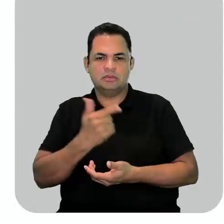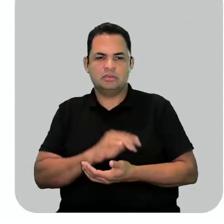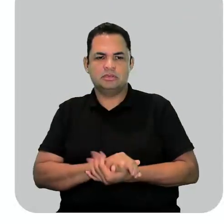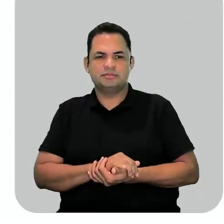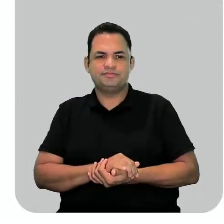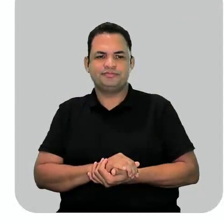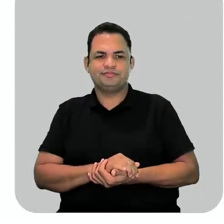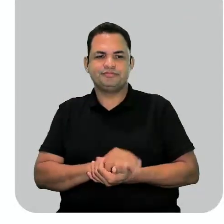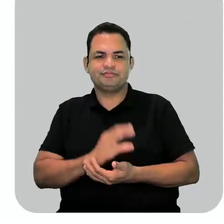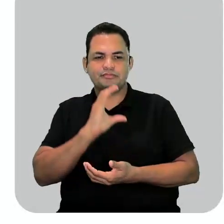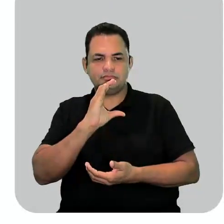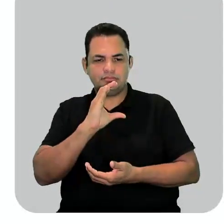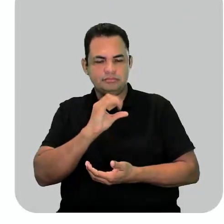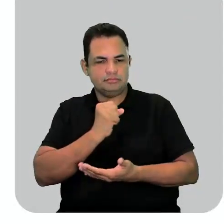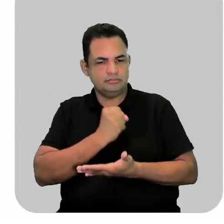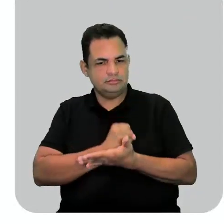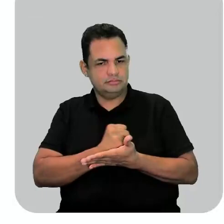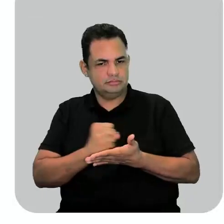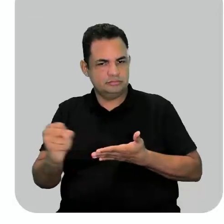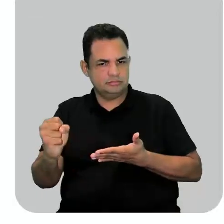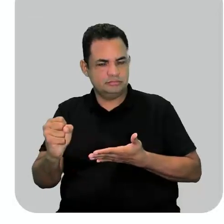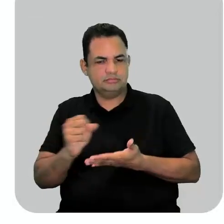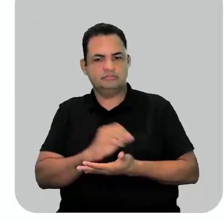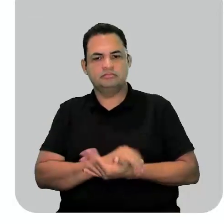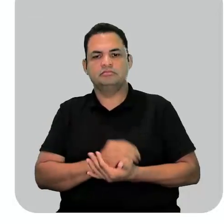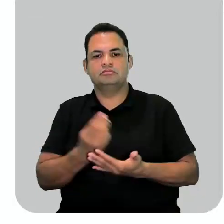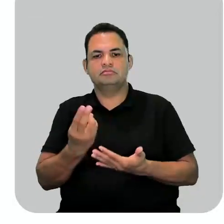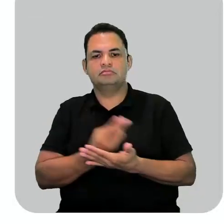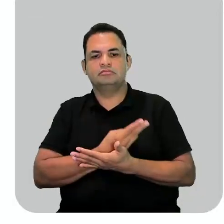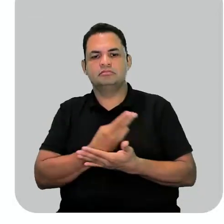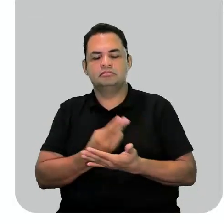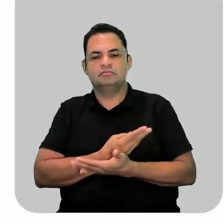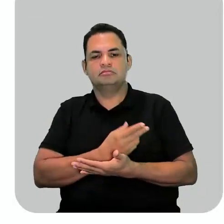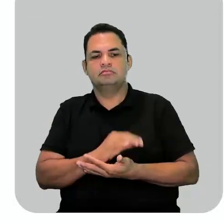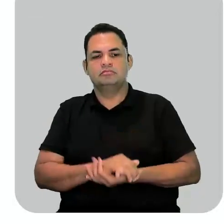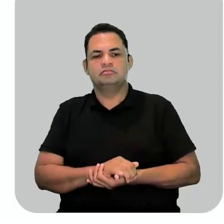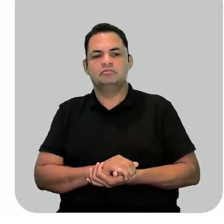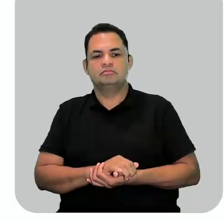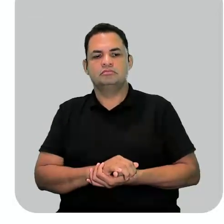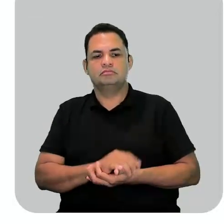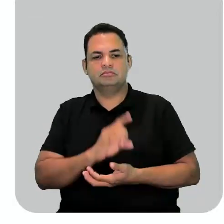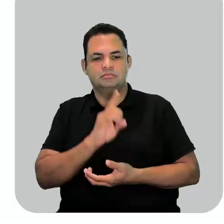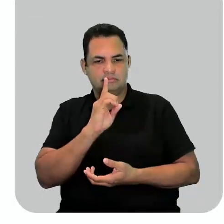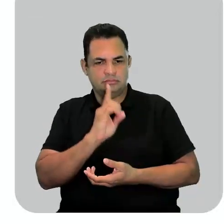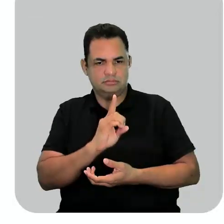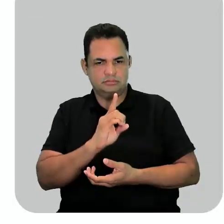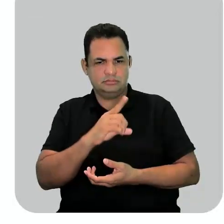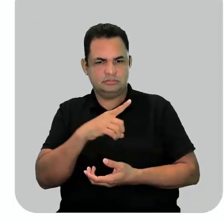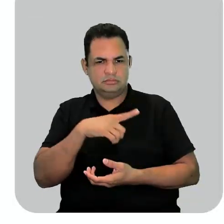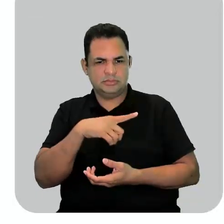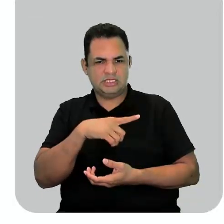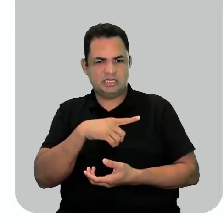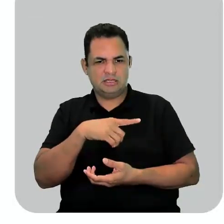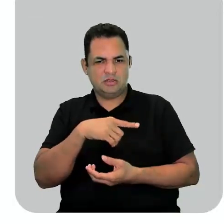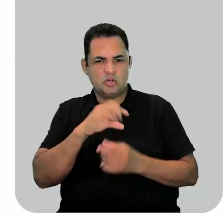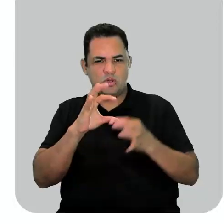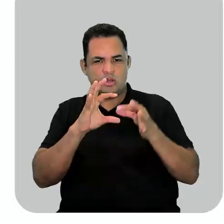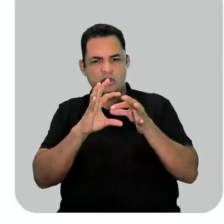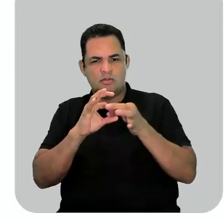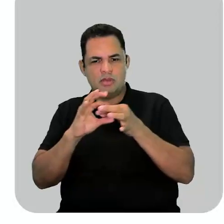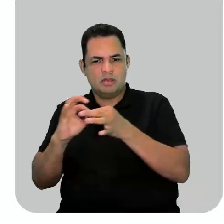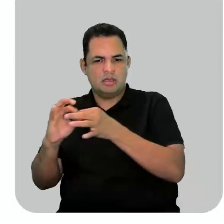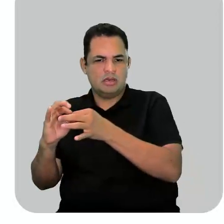Letra C também está errada. Na letra D, ele fala que ela tem uma cadeia